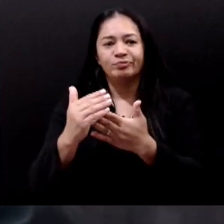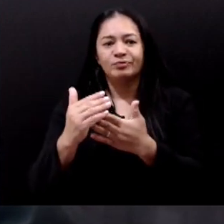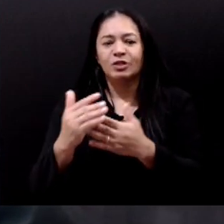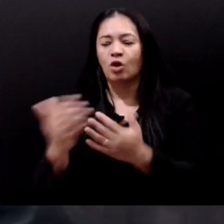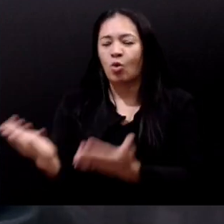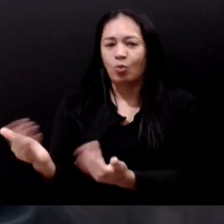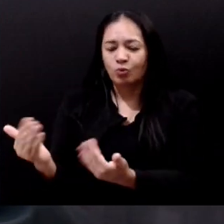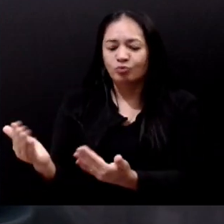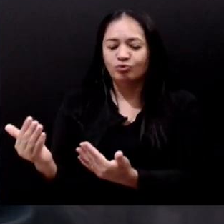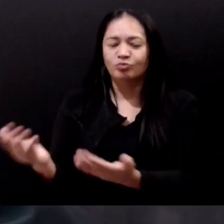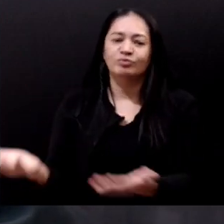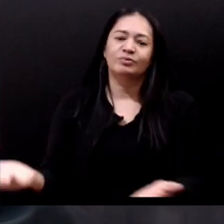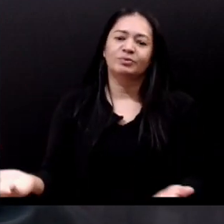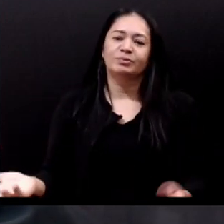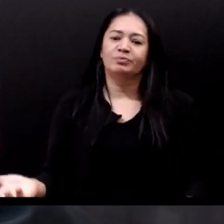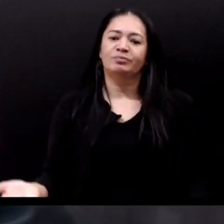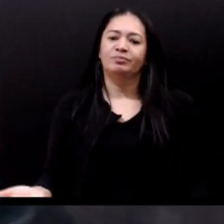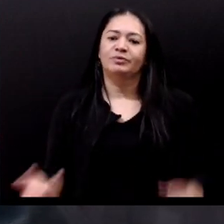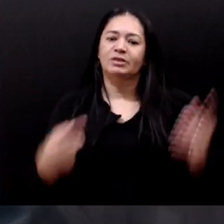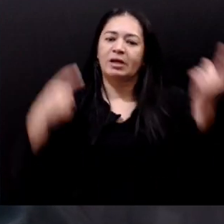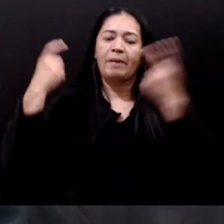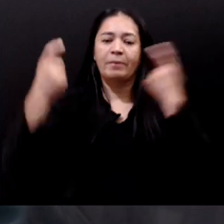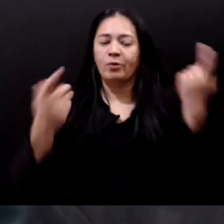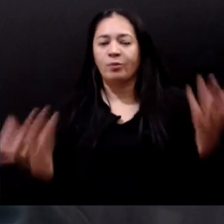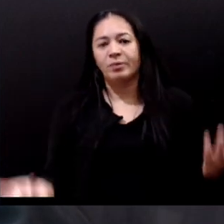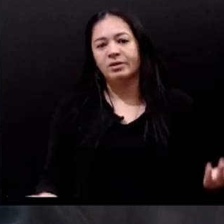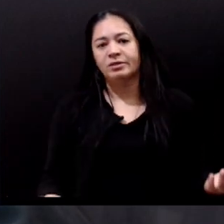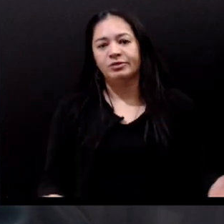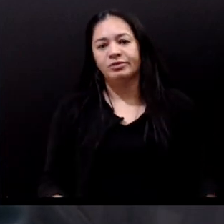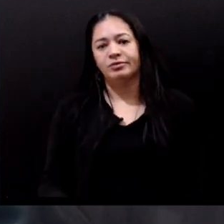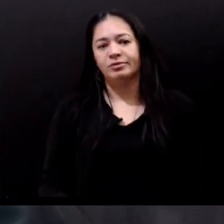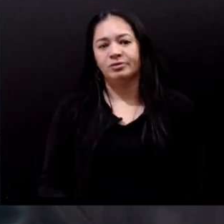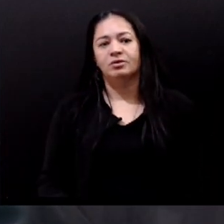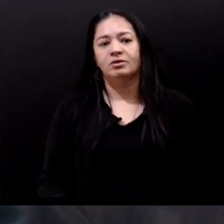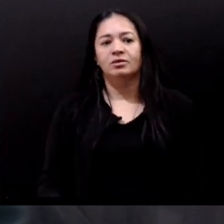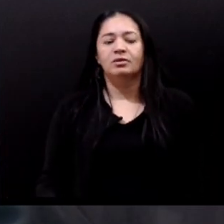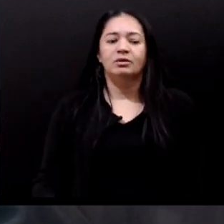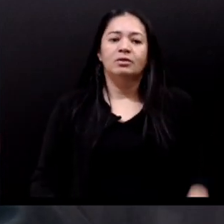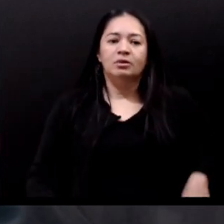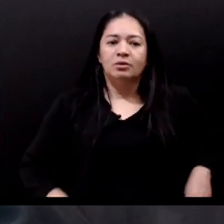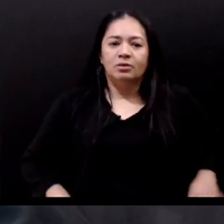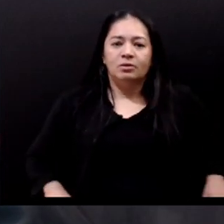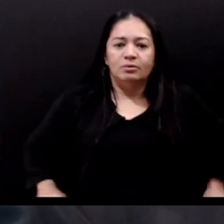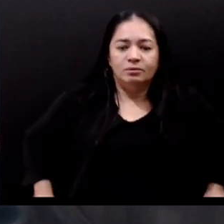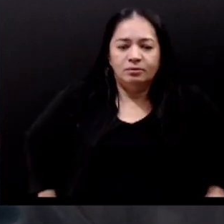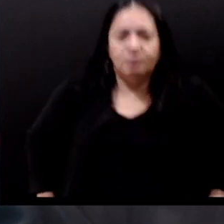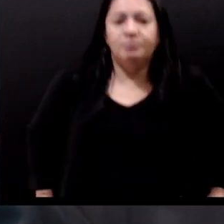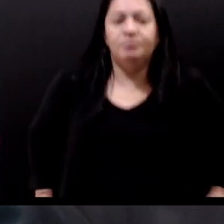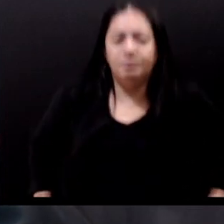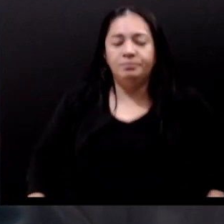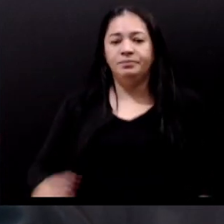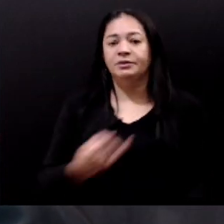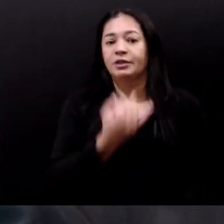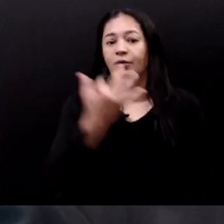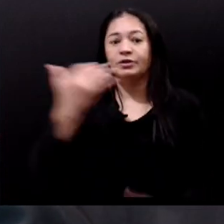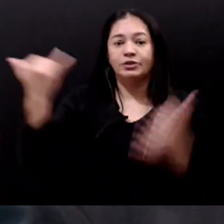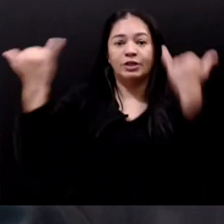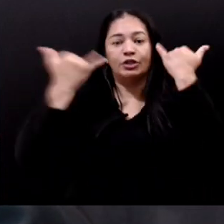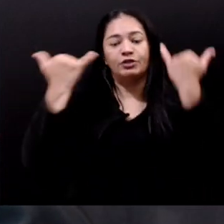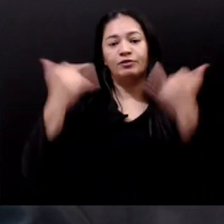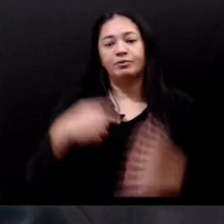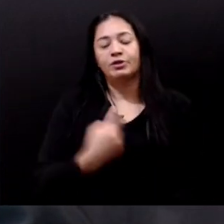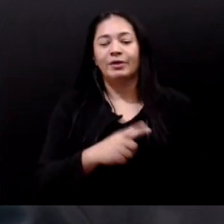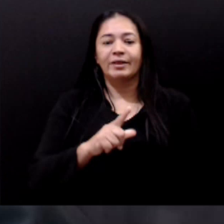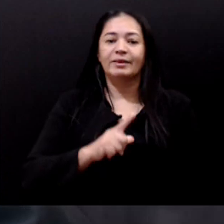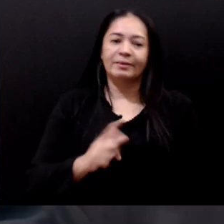e é preocupante, é uma situação alarmante, esse excesso de informação e desinformação que a gente tem.